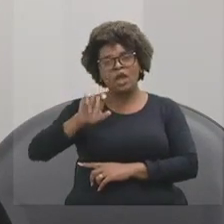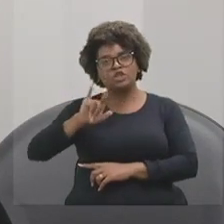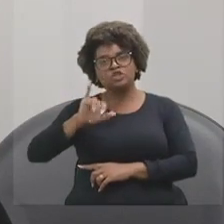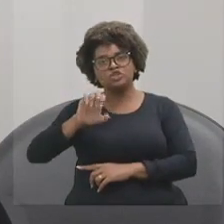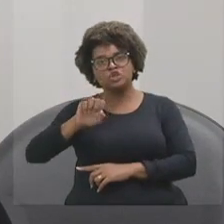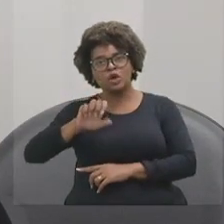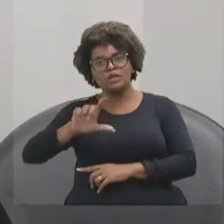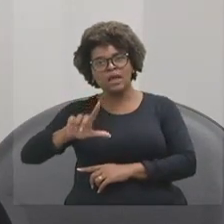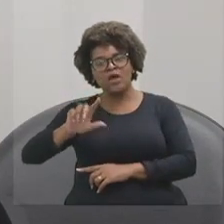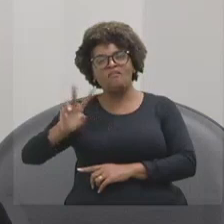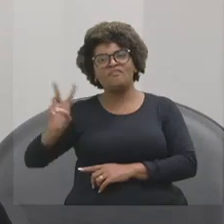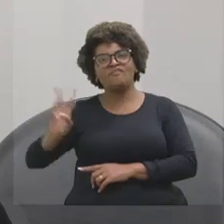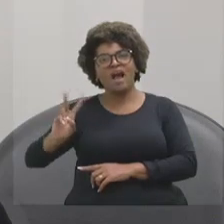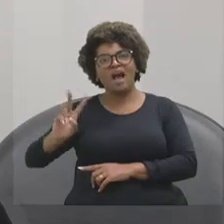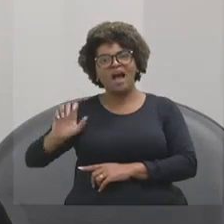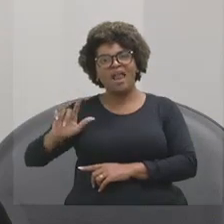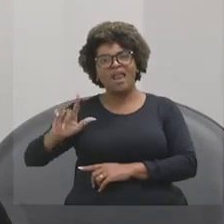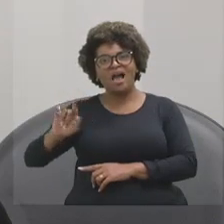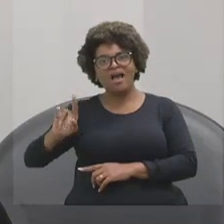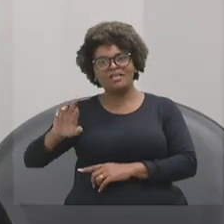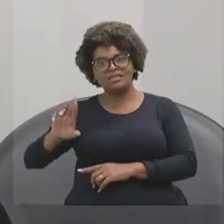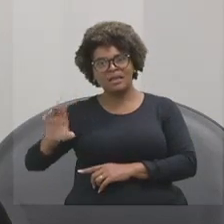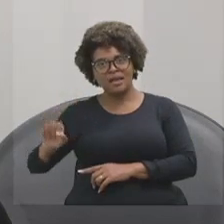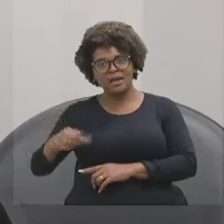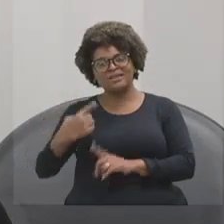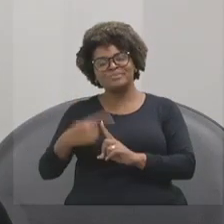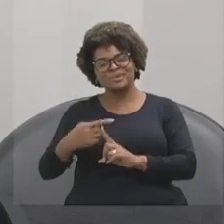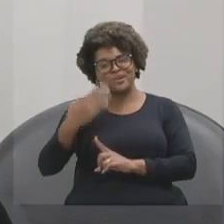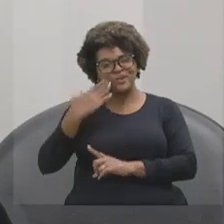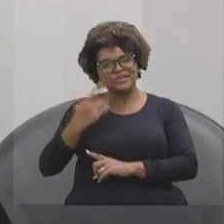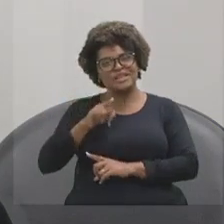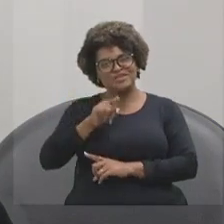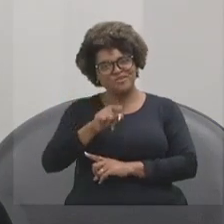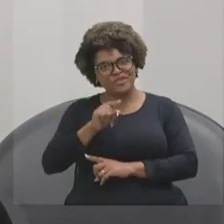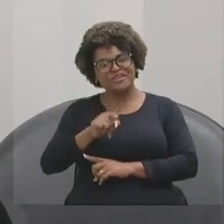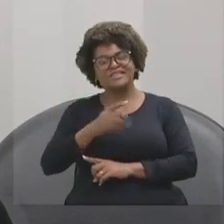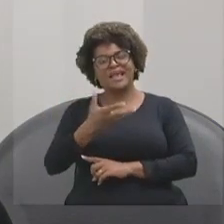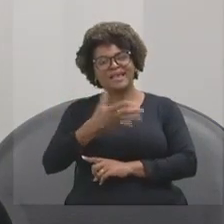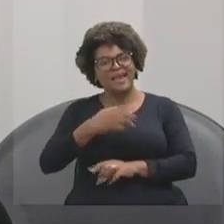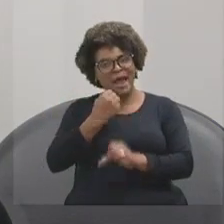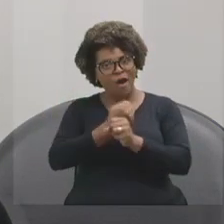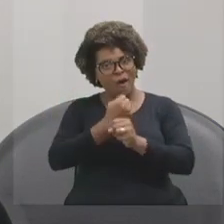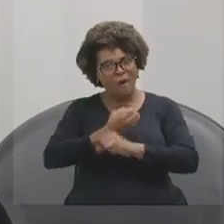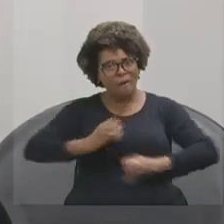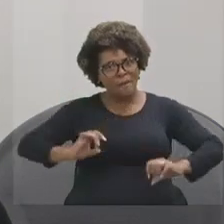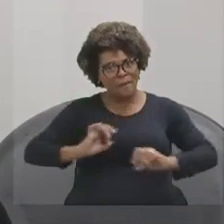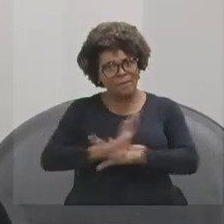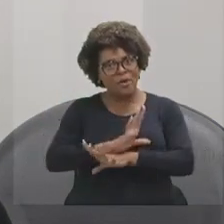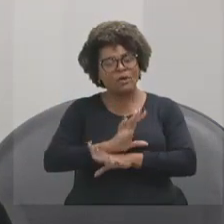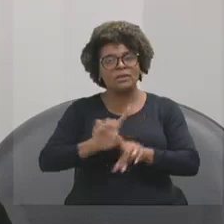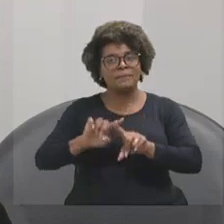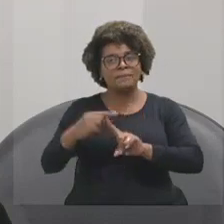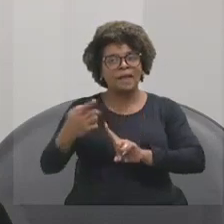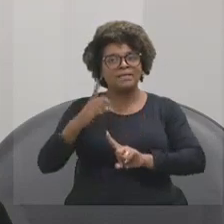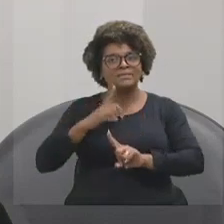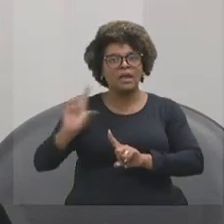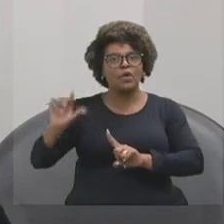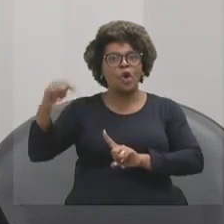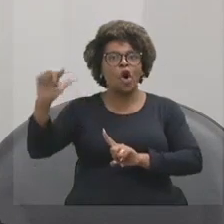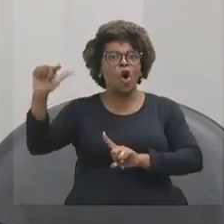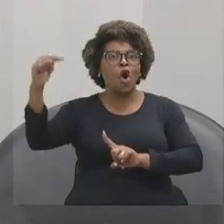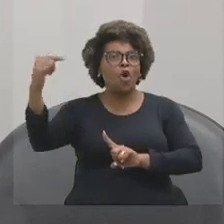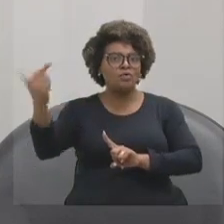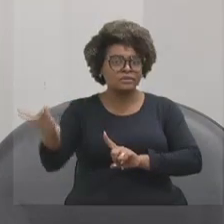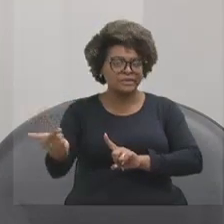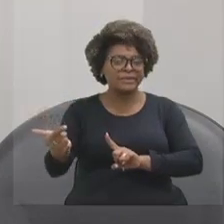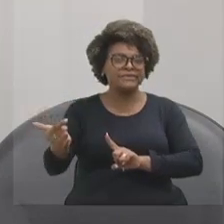que pela sua vontade a obra já tava até pronta envolvem outras questões externas mas nós sabemos aí